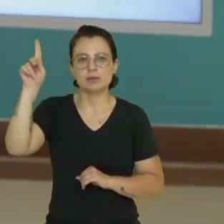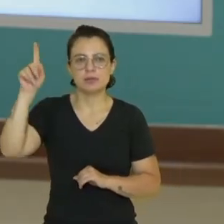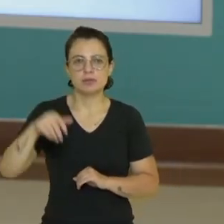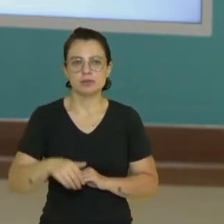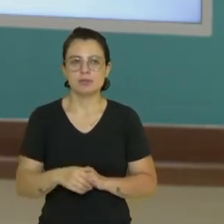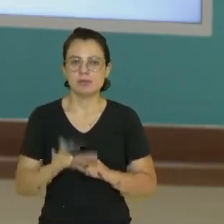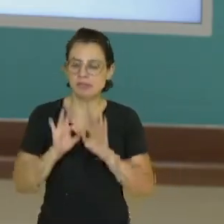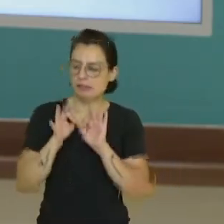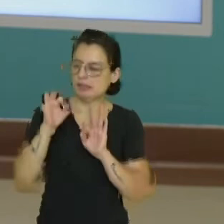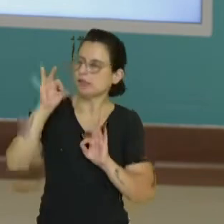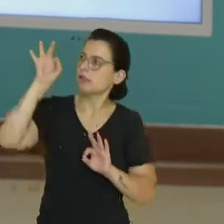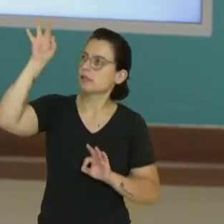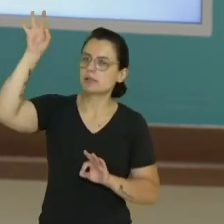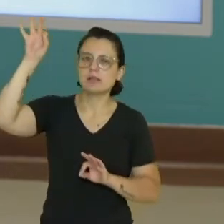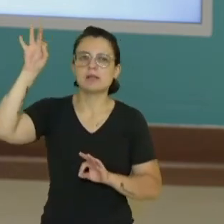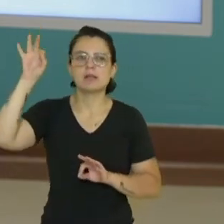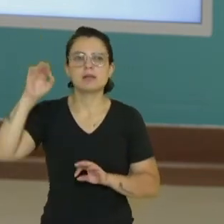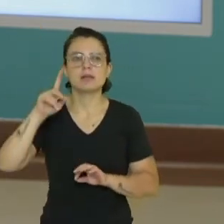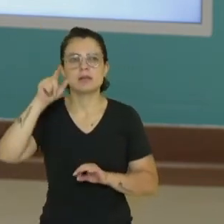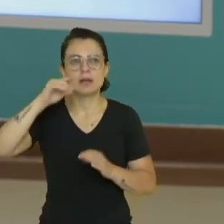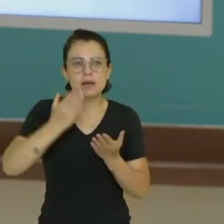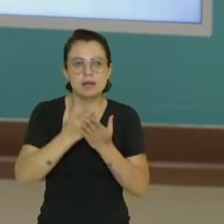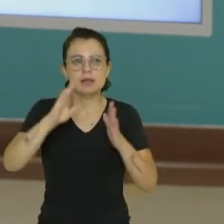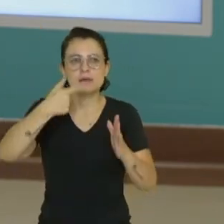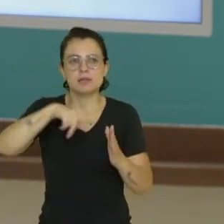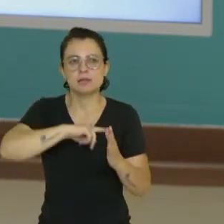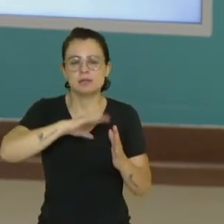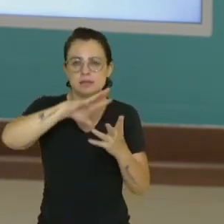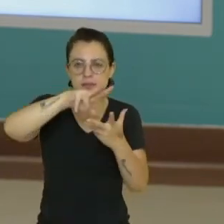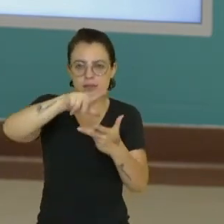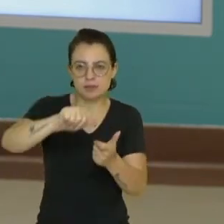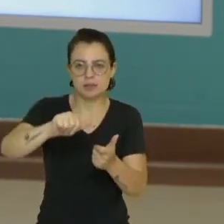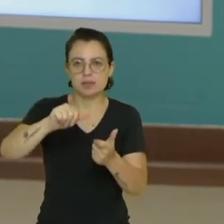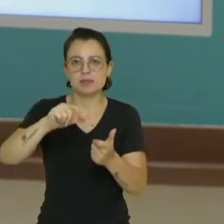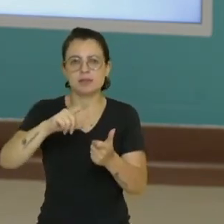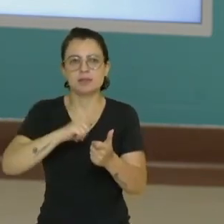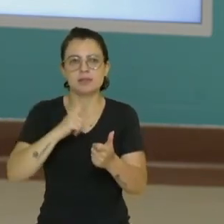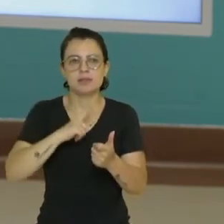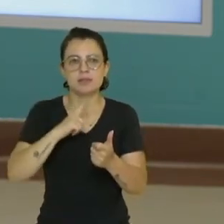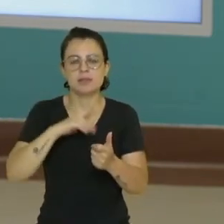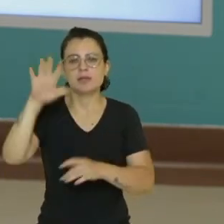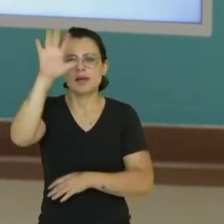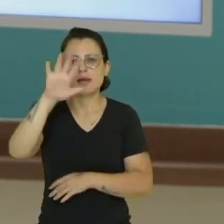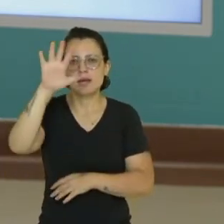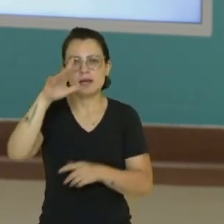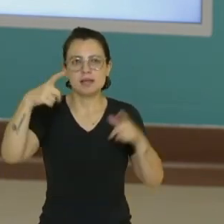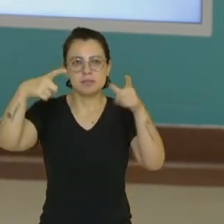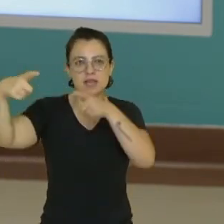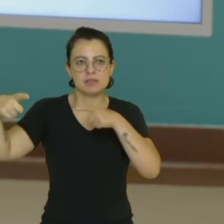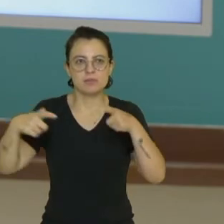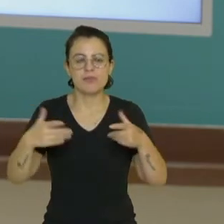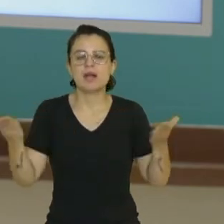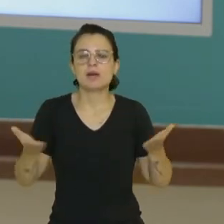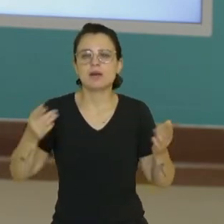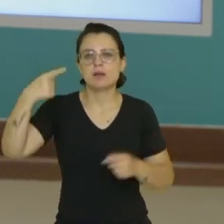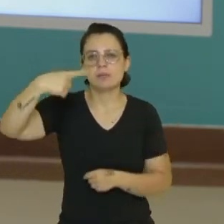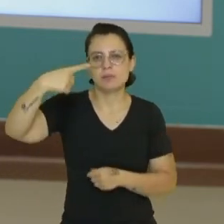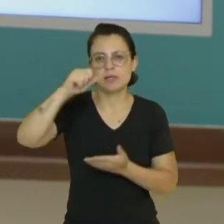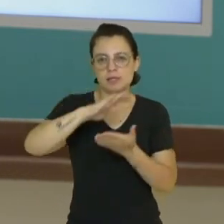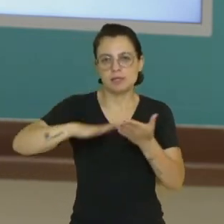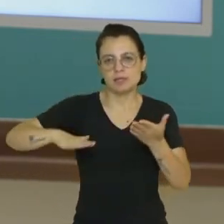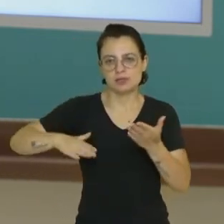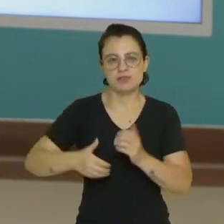5, aonde termina o nosso planeta, a atmosfera e começa o espaço. E nós vamos para a